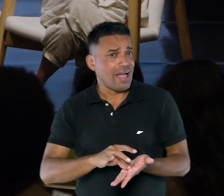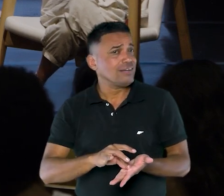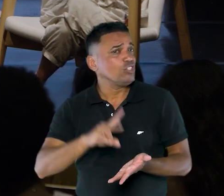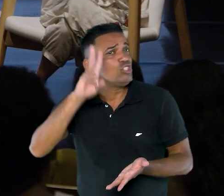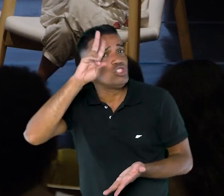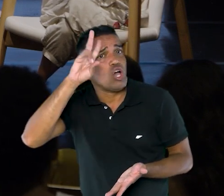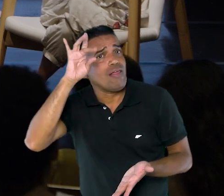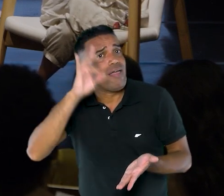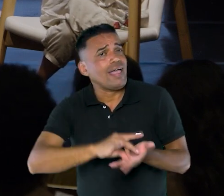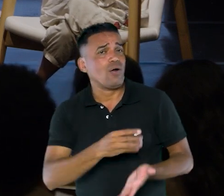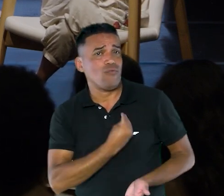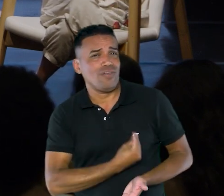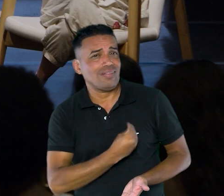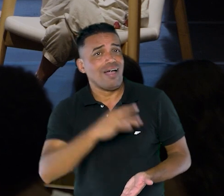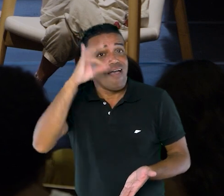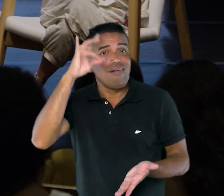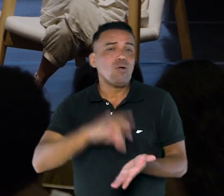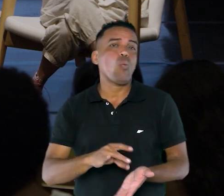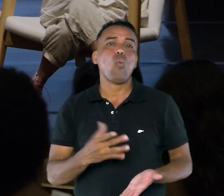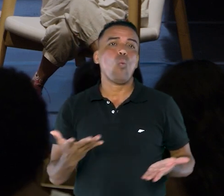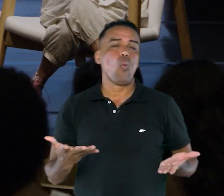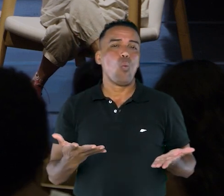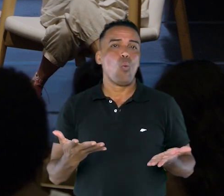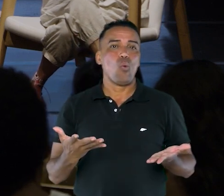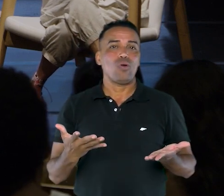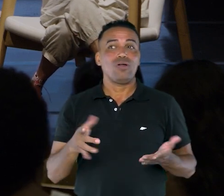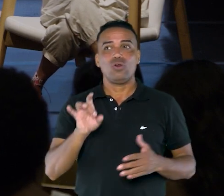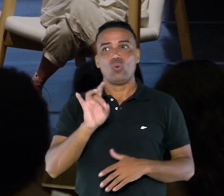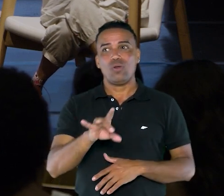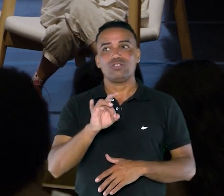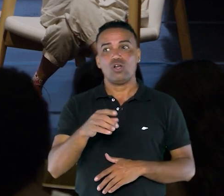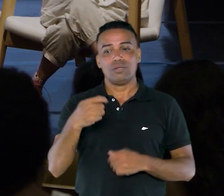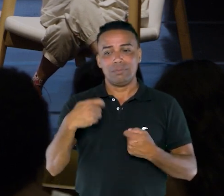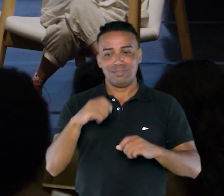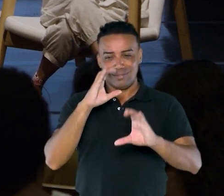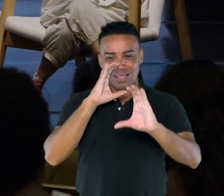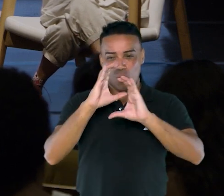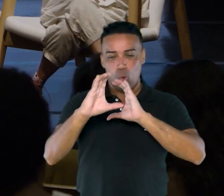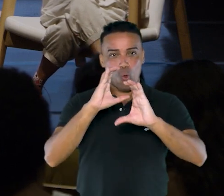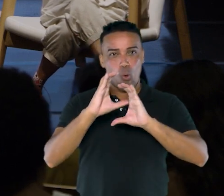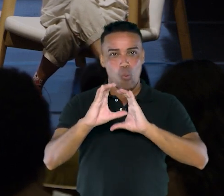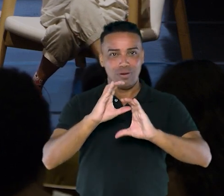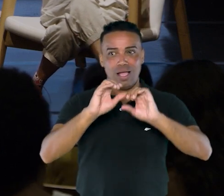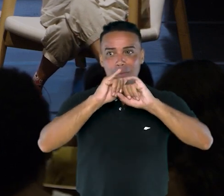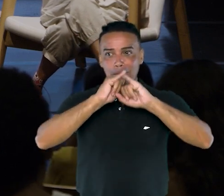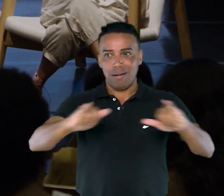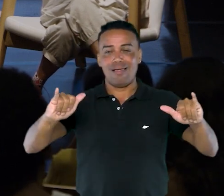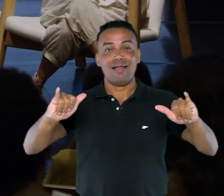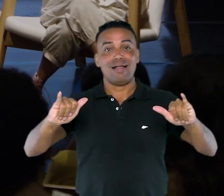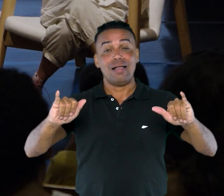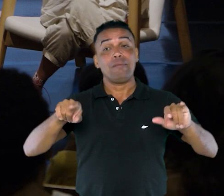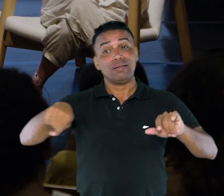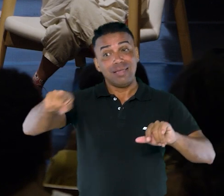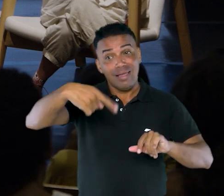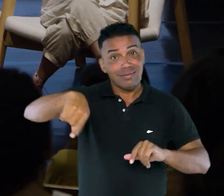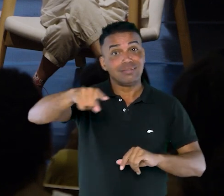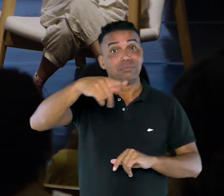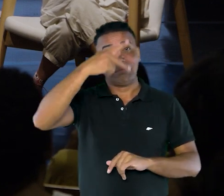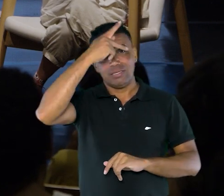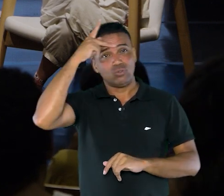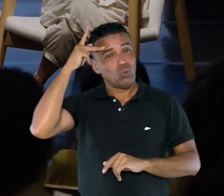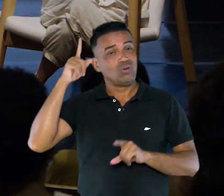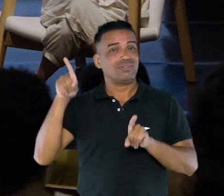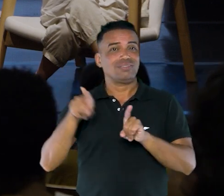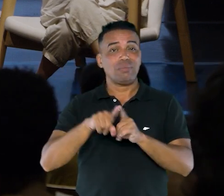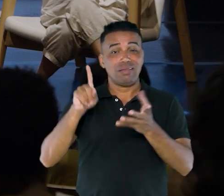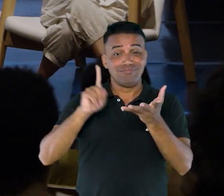impõe, mas que realidade é essa, né? Então, quer dizer, não é só que a gente precisa comunicar para a galera, mas é que essa galera também está sendo